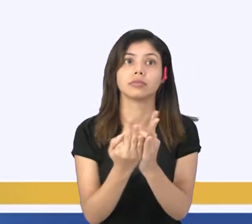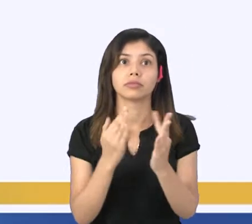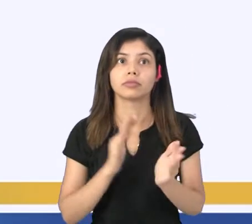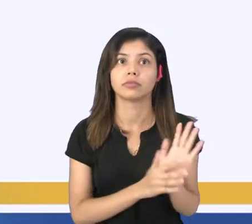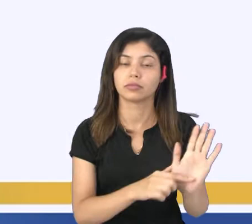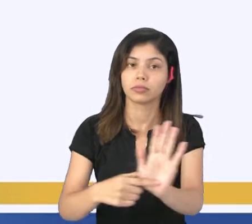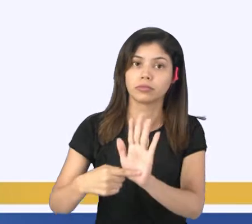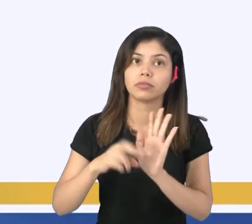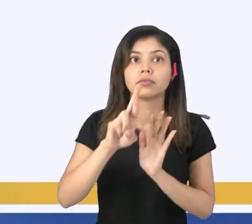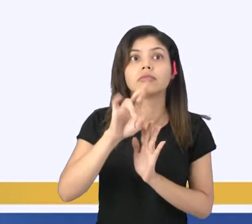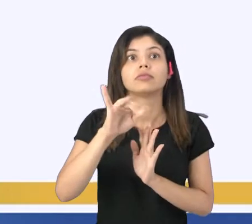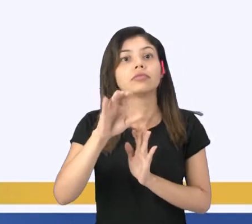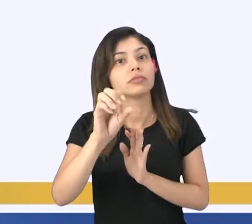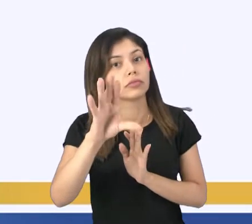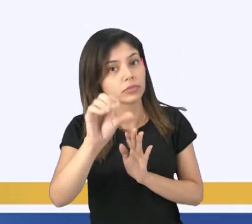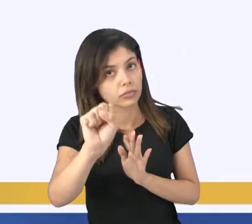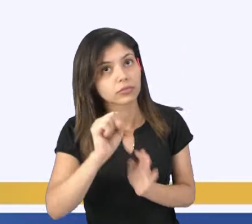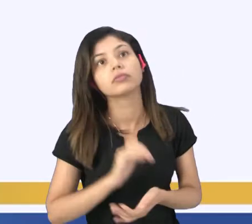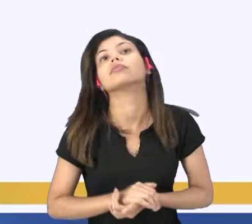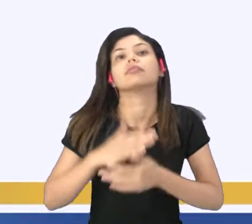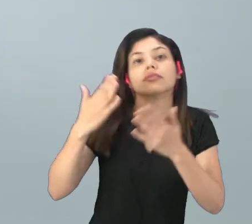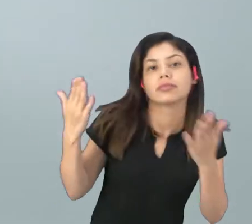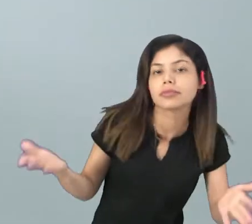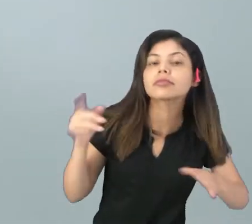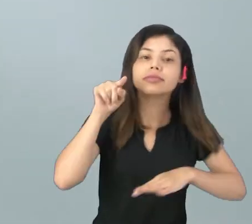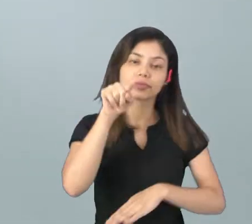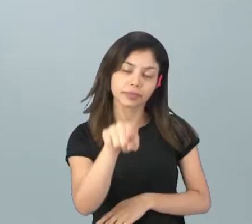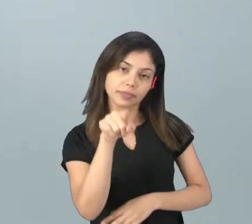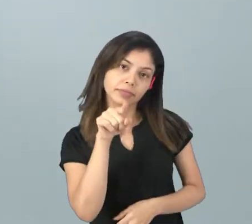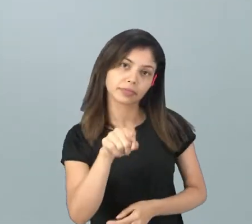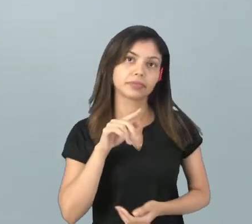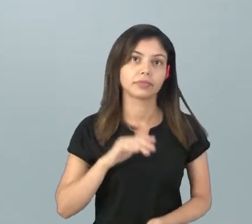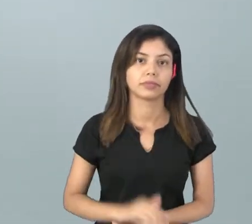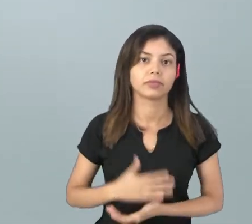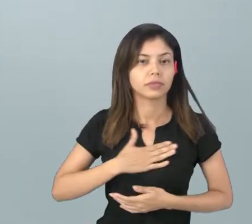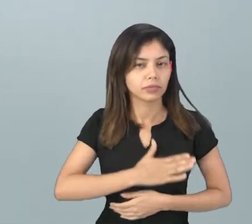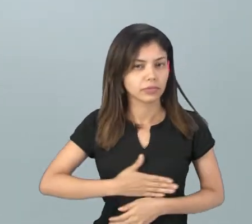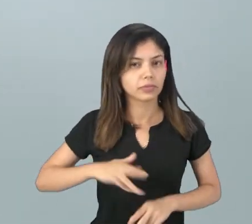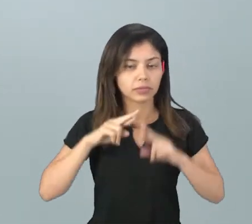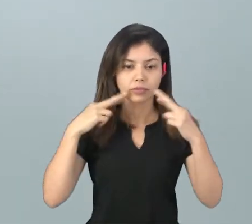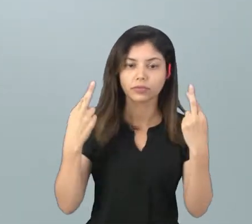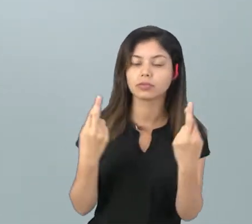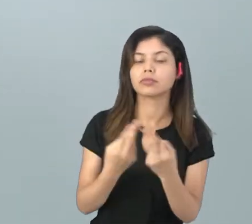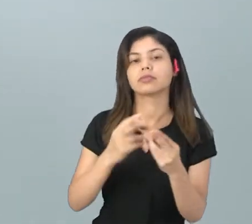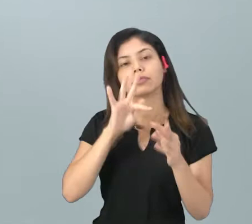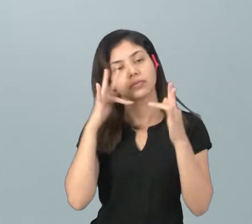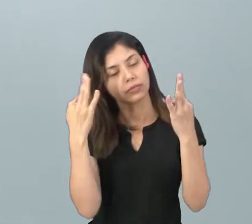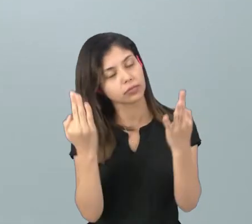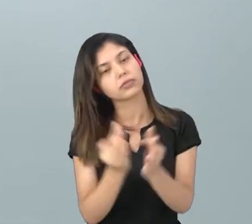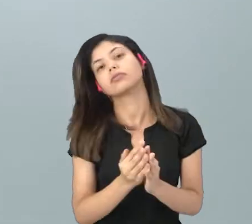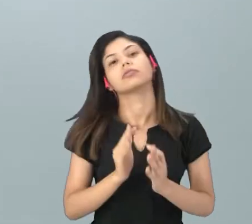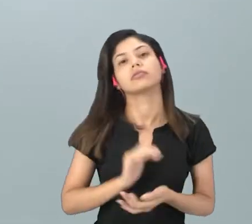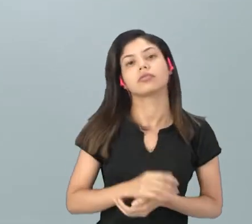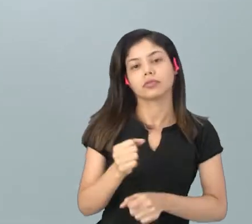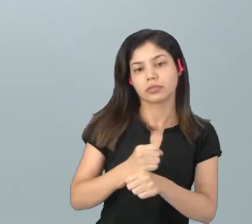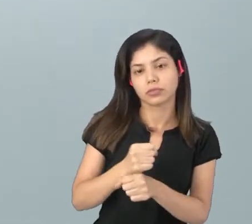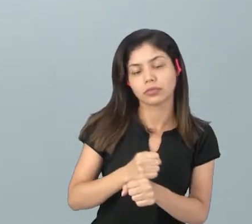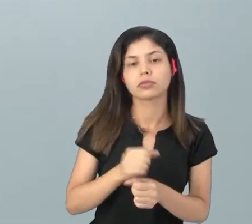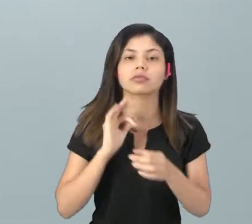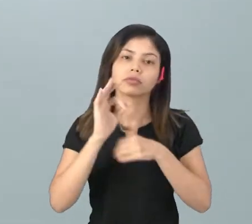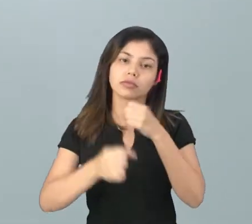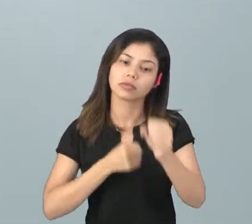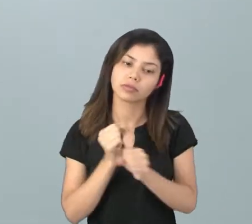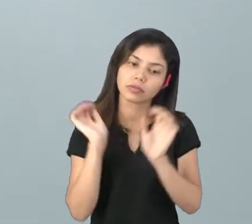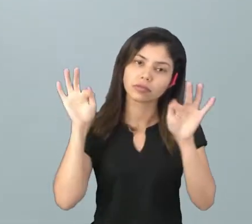familiares apresentam risco. Então, você que gosta de se reunir com a família, final de ano, né, festa